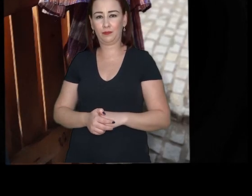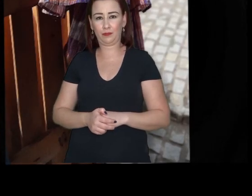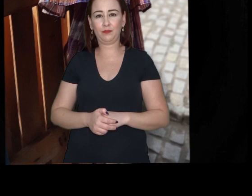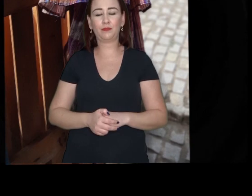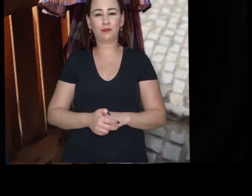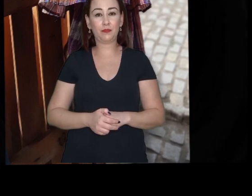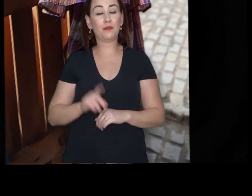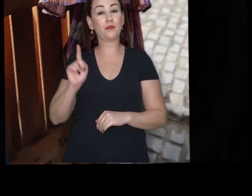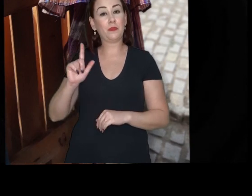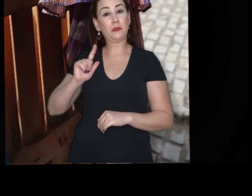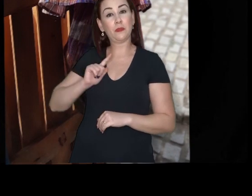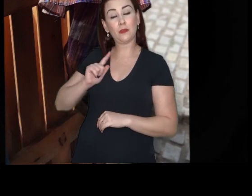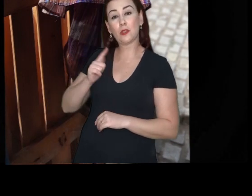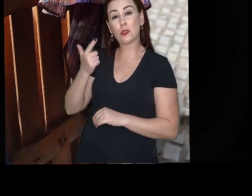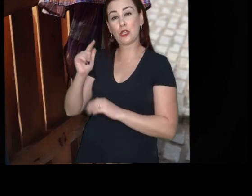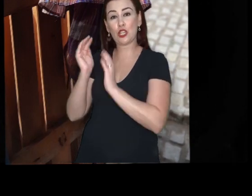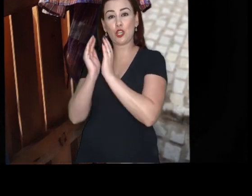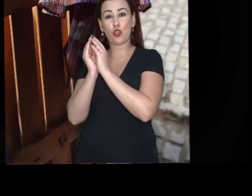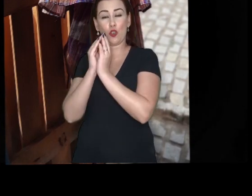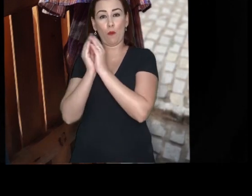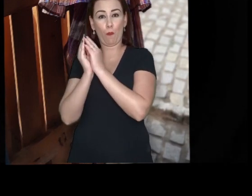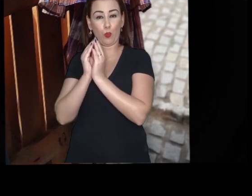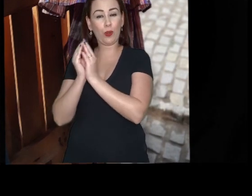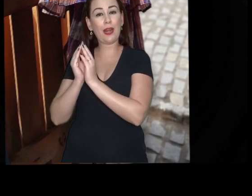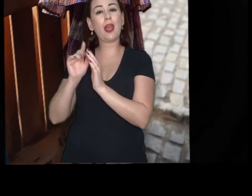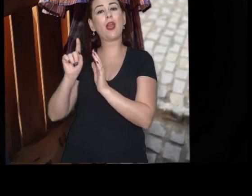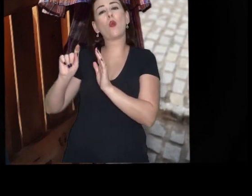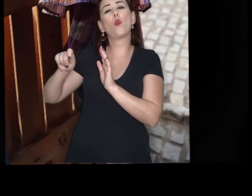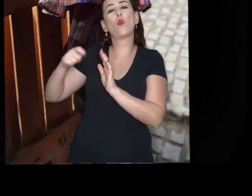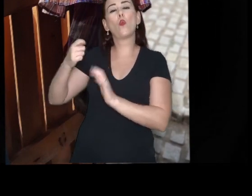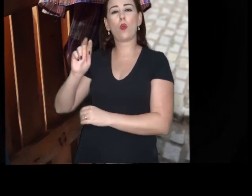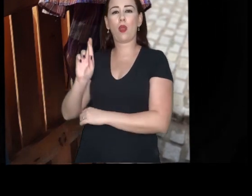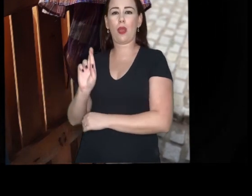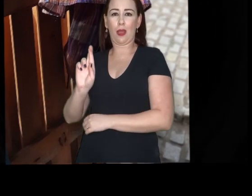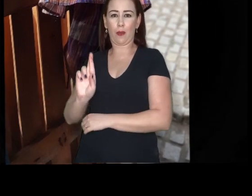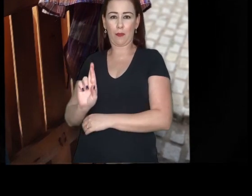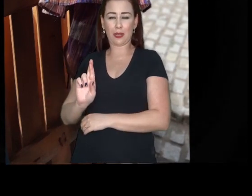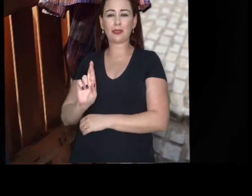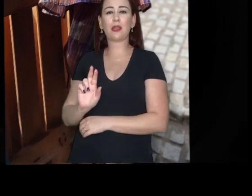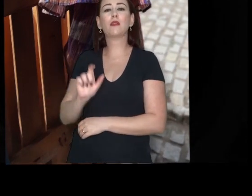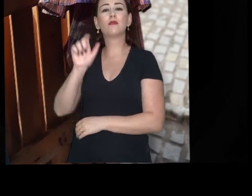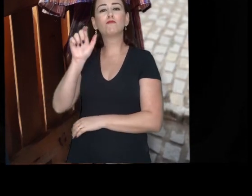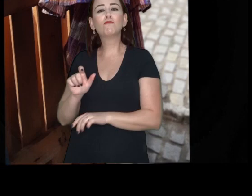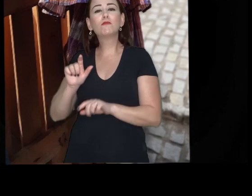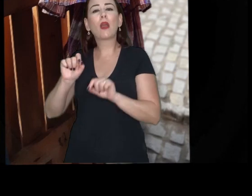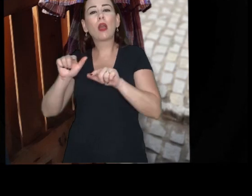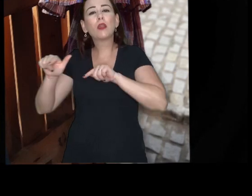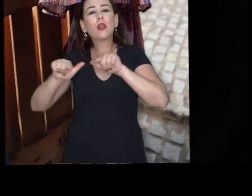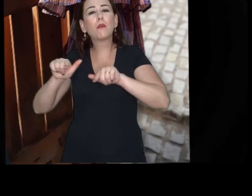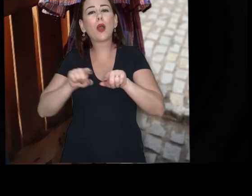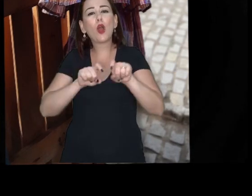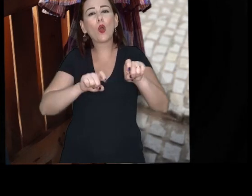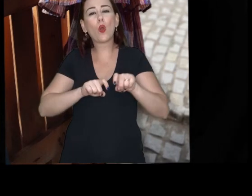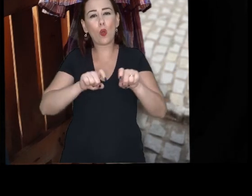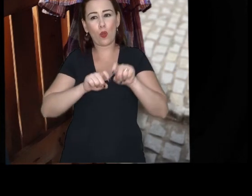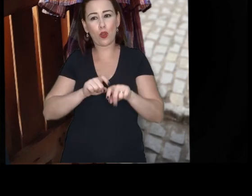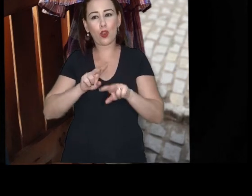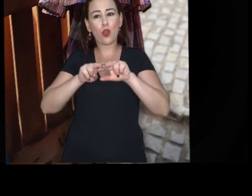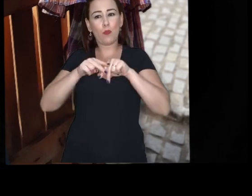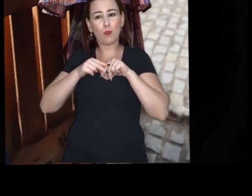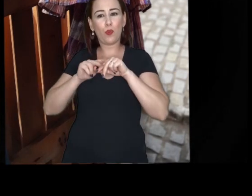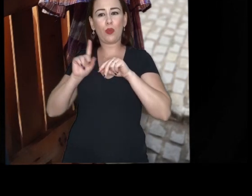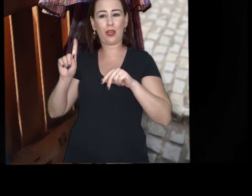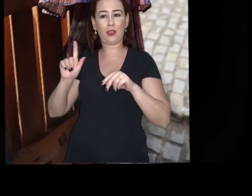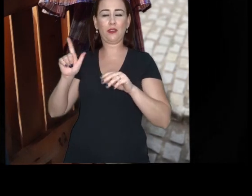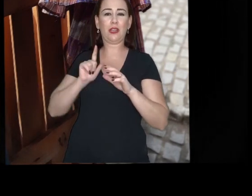Assim, esse boneco para que ela representasse o trabalhador rural. Por isso ele está com uma bota